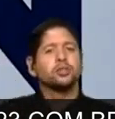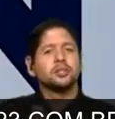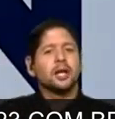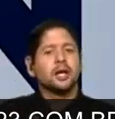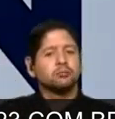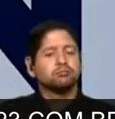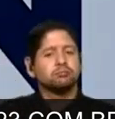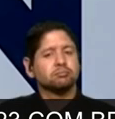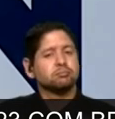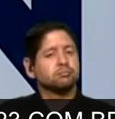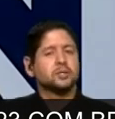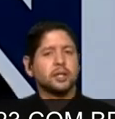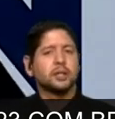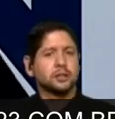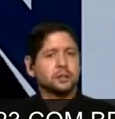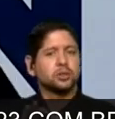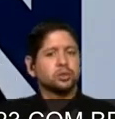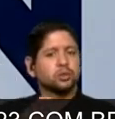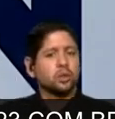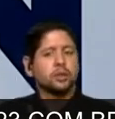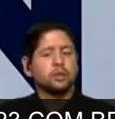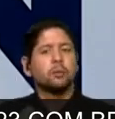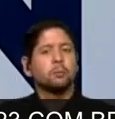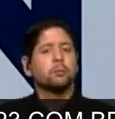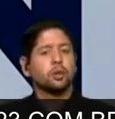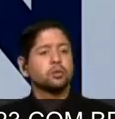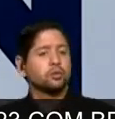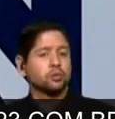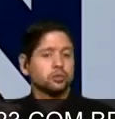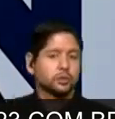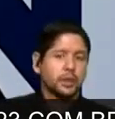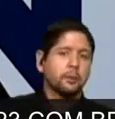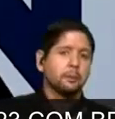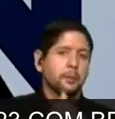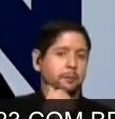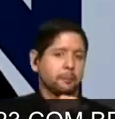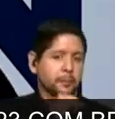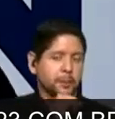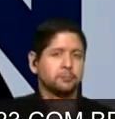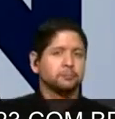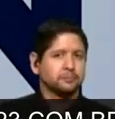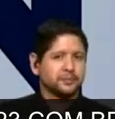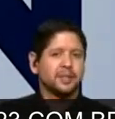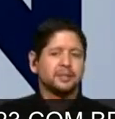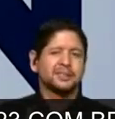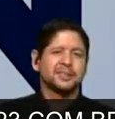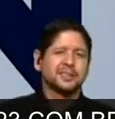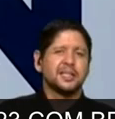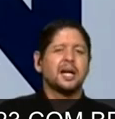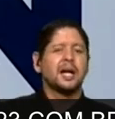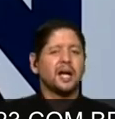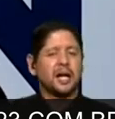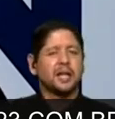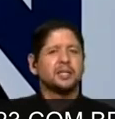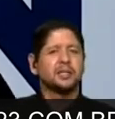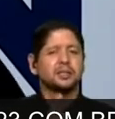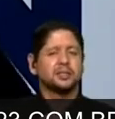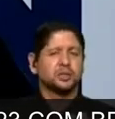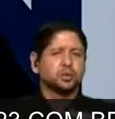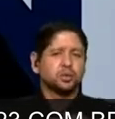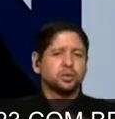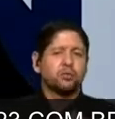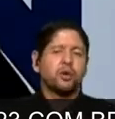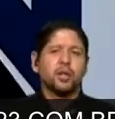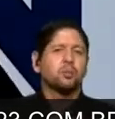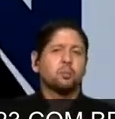durante o ano letivo, eles não ficam na escola, eles devem ser devolvidos aos pais. Então, acabar com aquele negócio que a gente encontra em algumas instituições, de